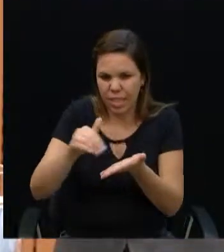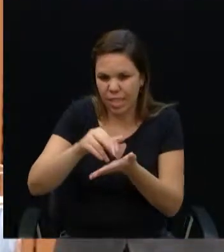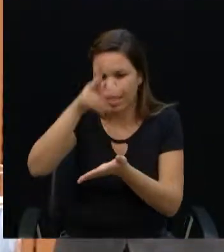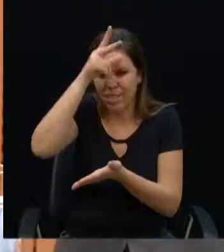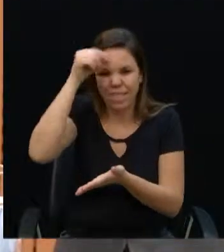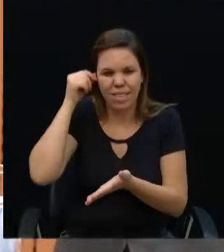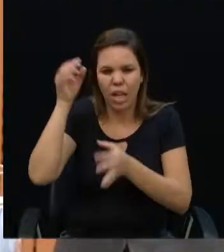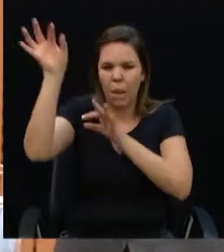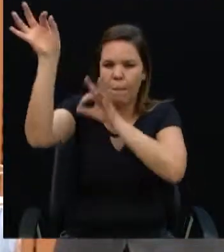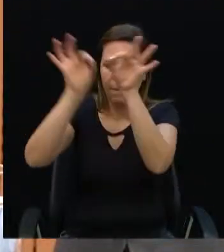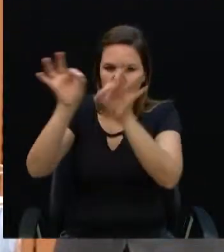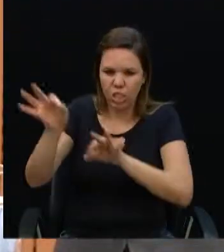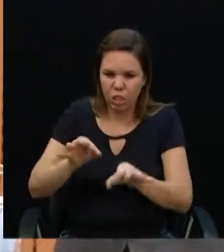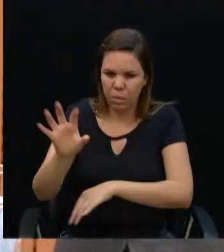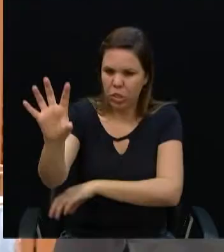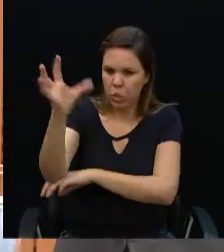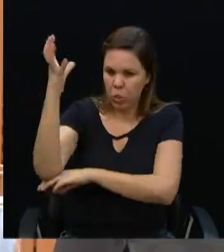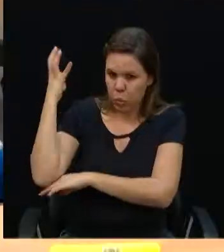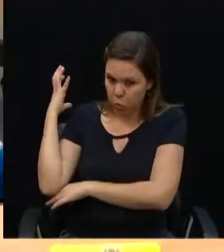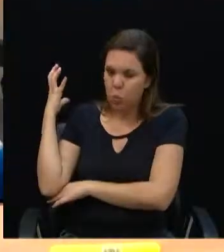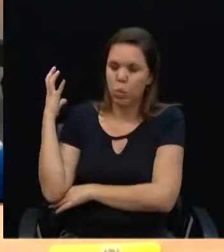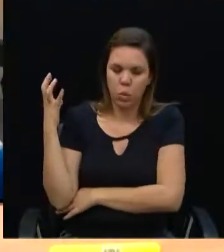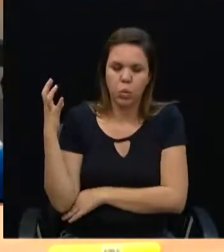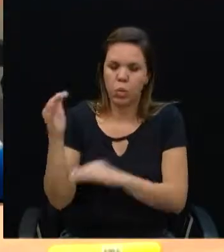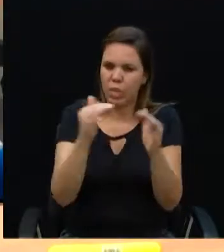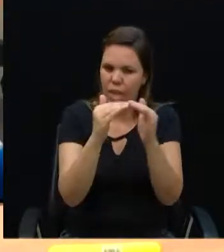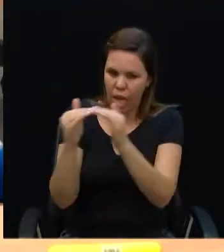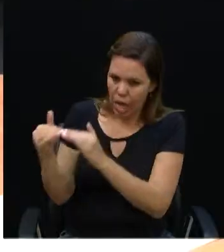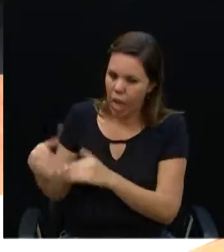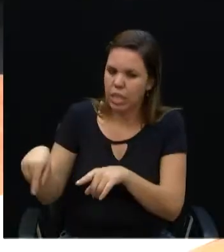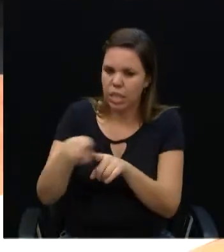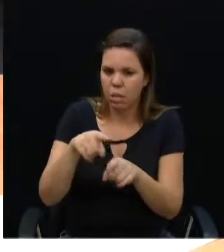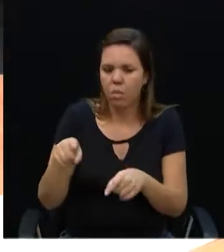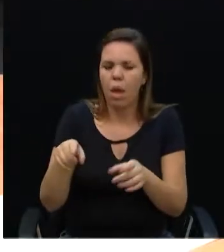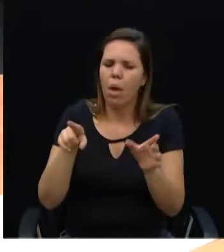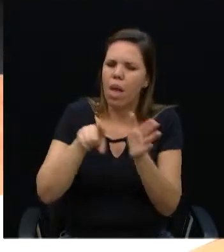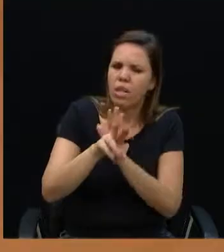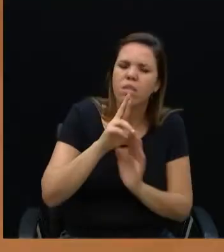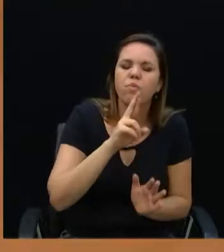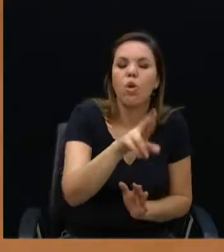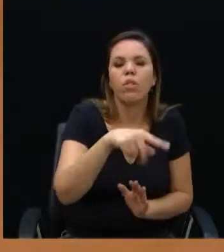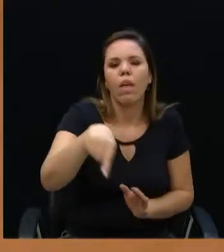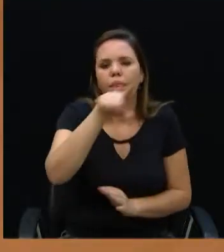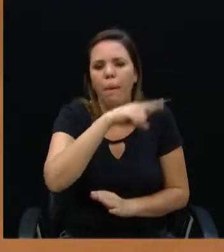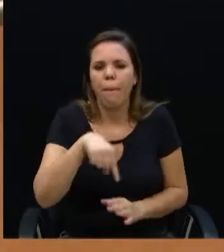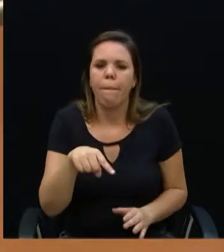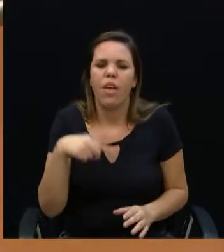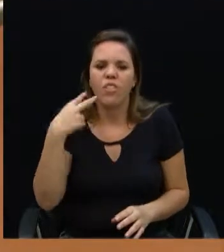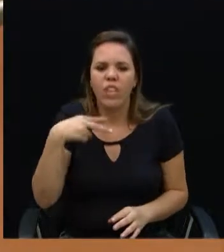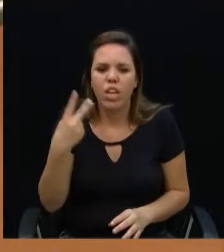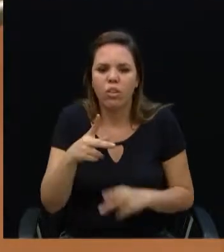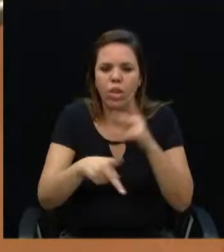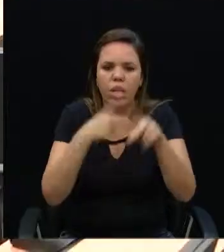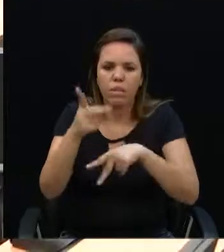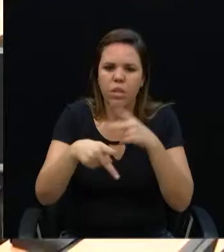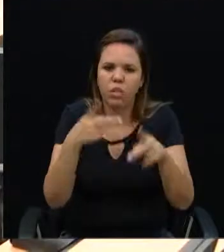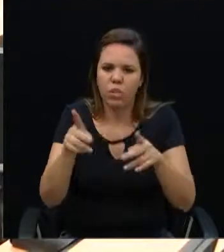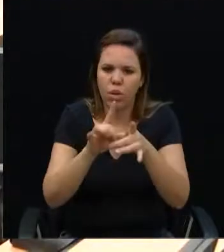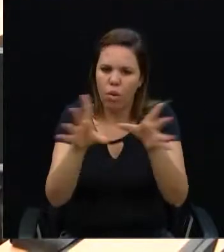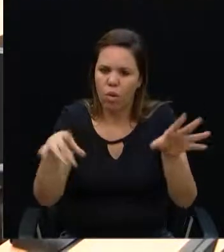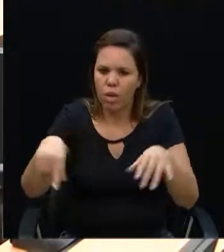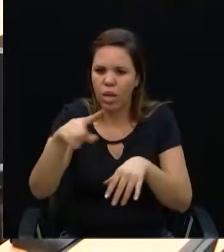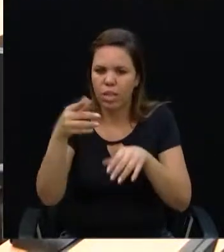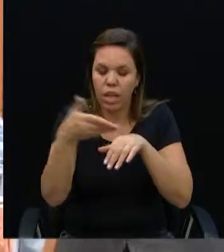municipal de Planejamento e Urbanismo, que pôde responder aos questionamentos dos vereadores e da população que esteve no plenário. Carlos